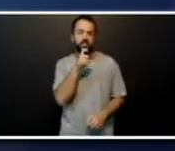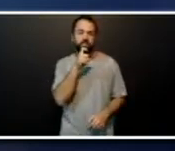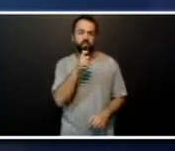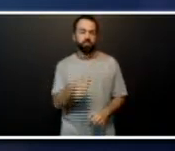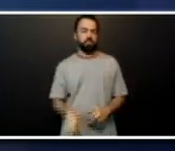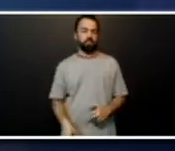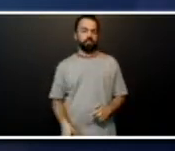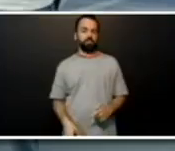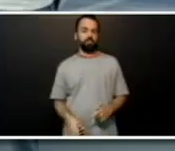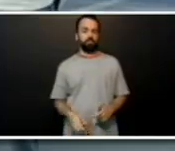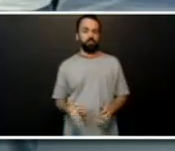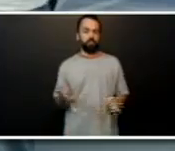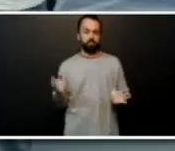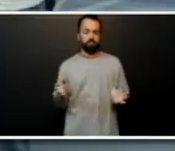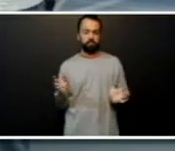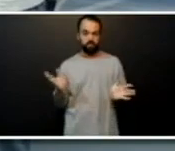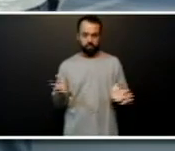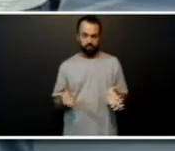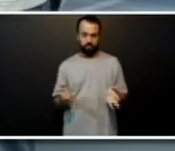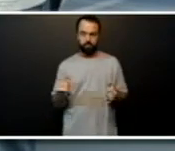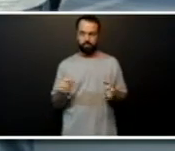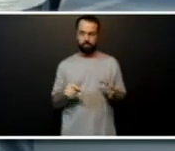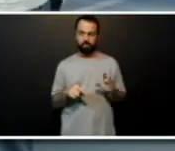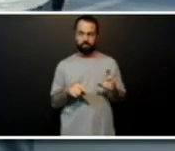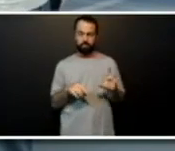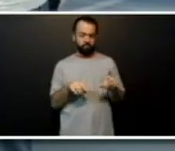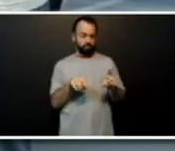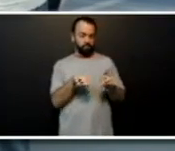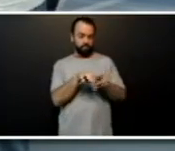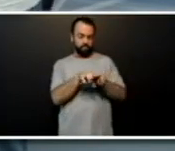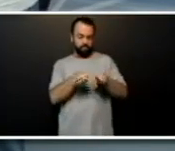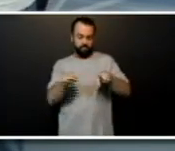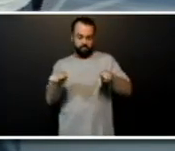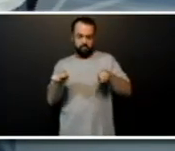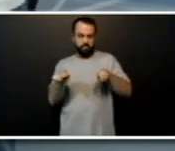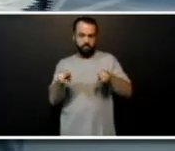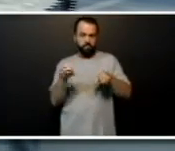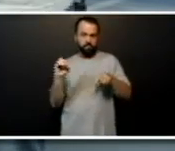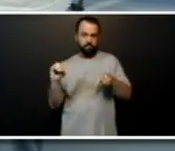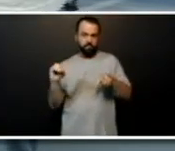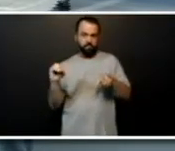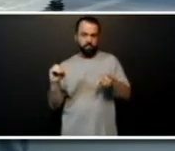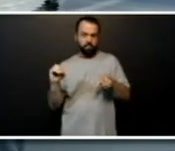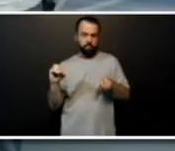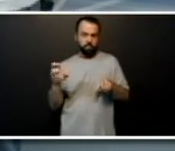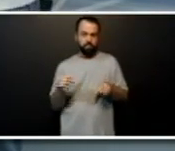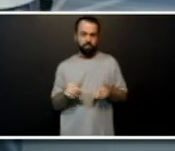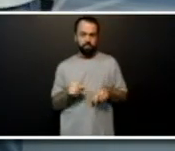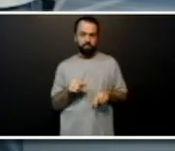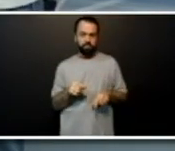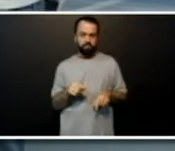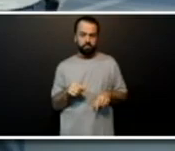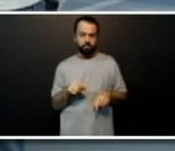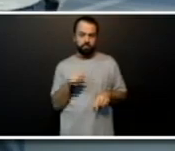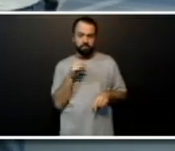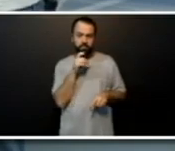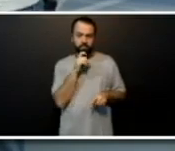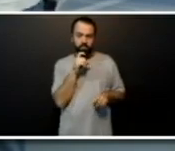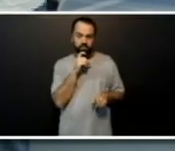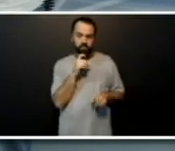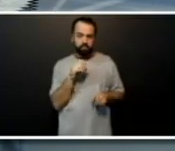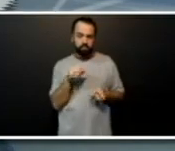Certo? No ponto, que é bem geladinho, convenhamos, que a água está virando